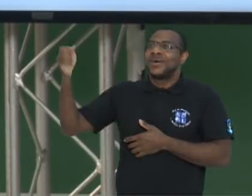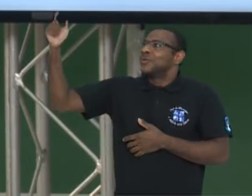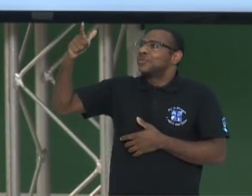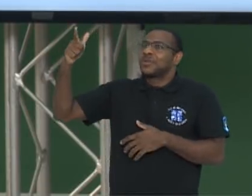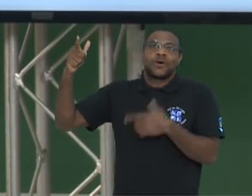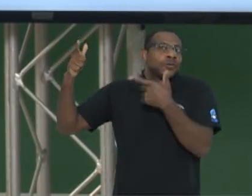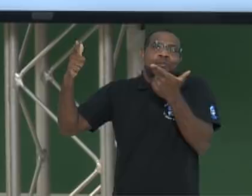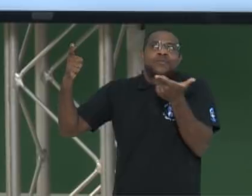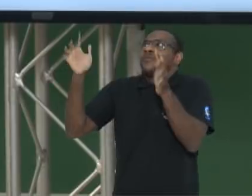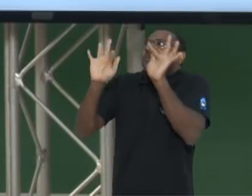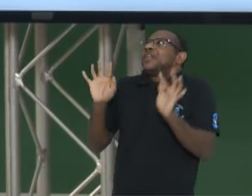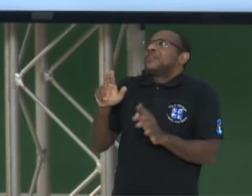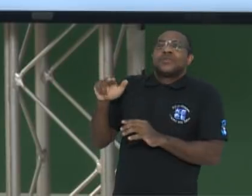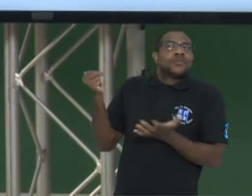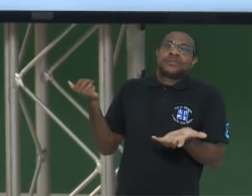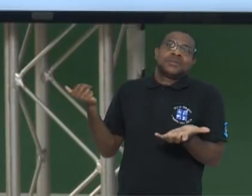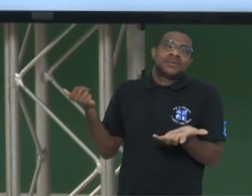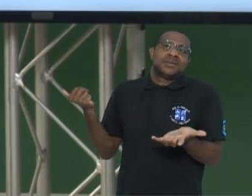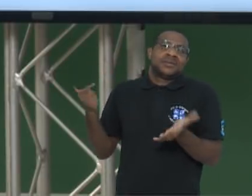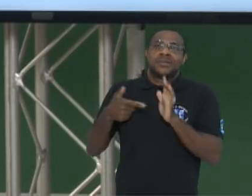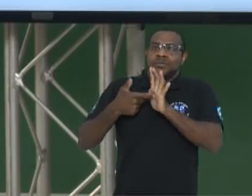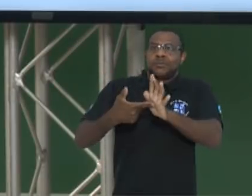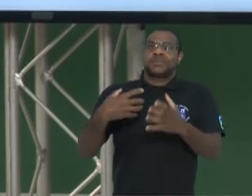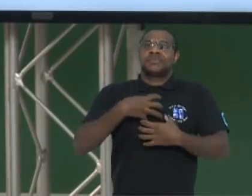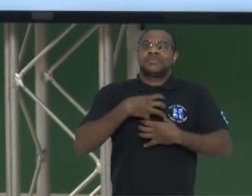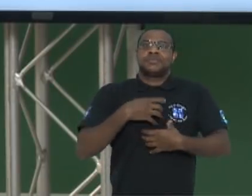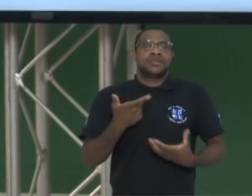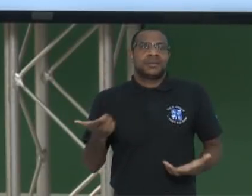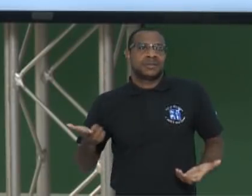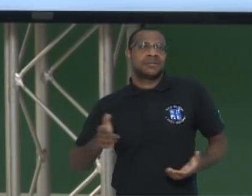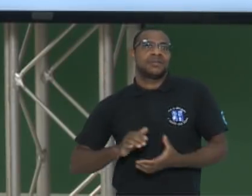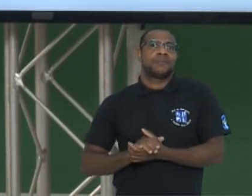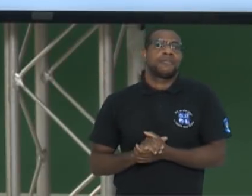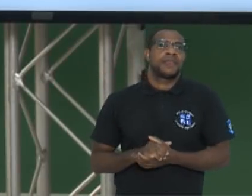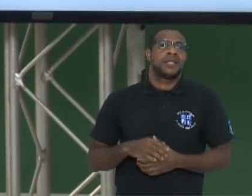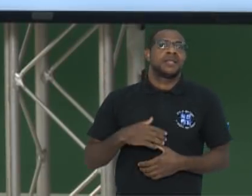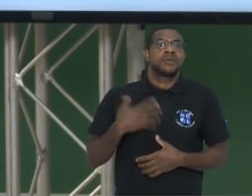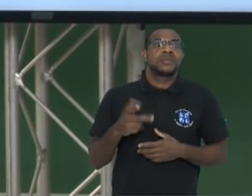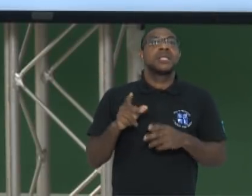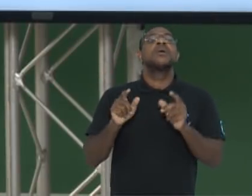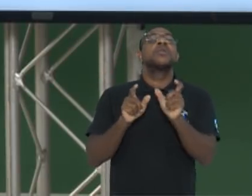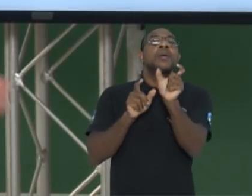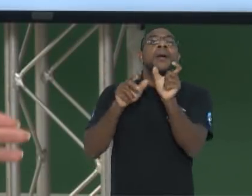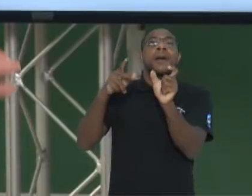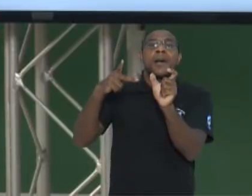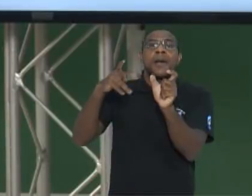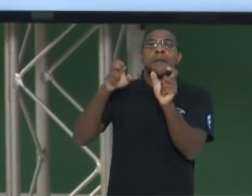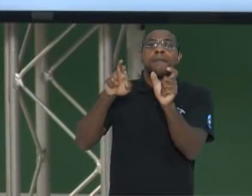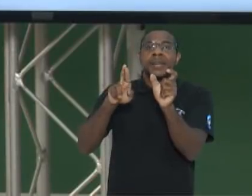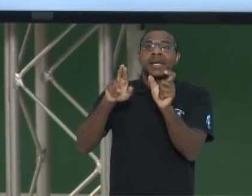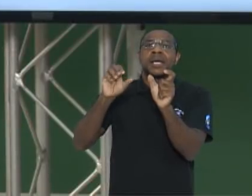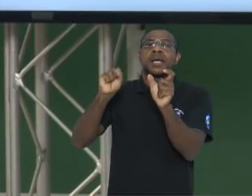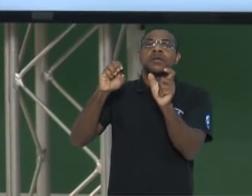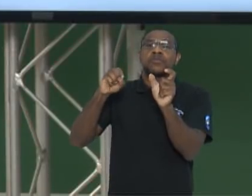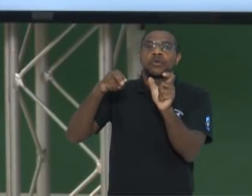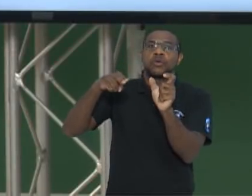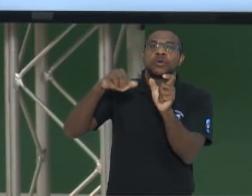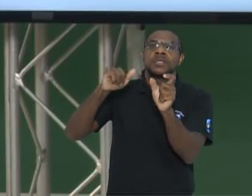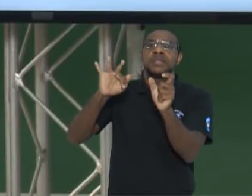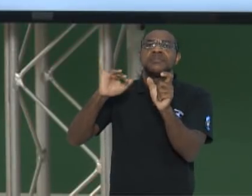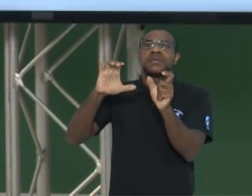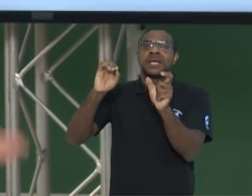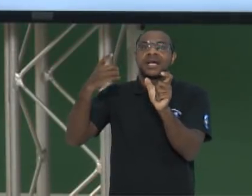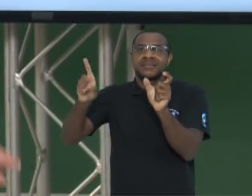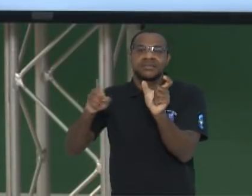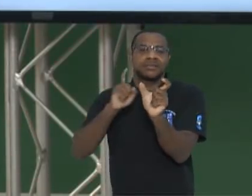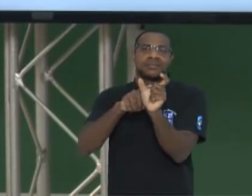humanos, como uma pessoa, né? Então, por isso que a gente tem ali uma personificação, porque atribui-se características de pessoas a seres